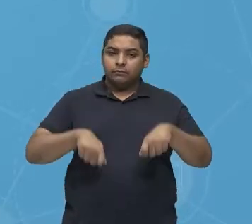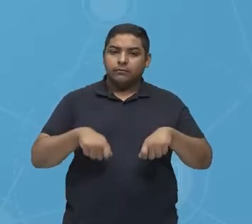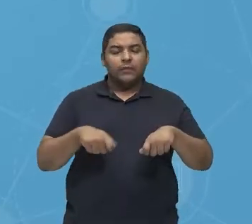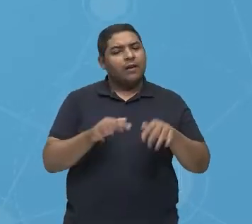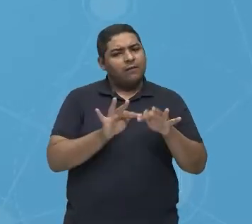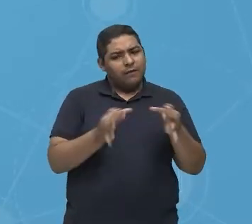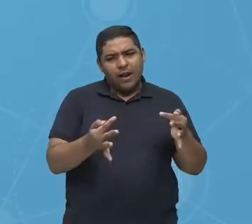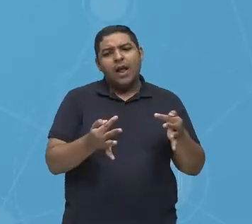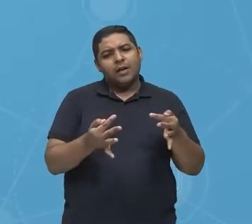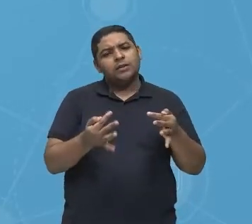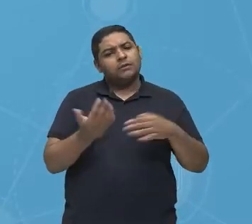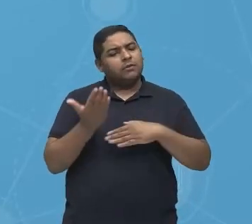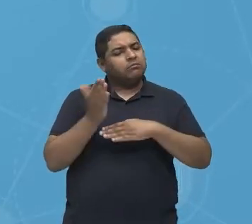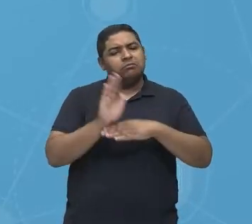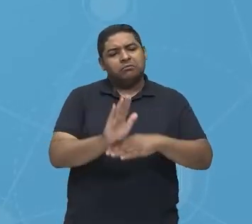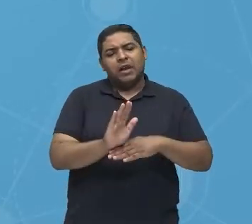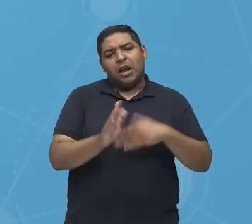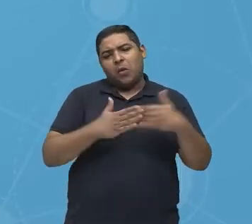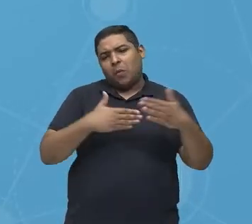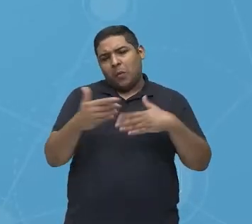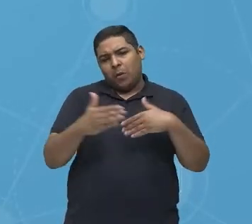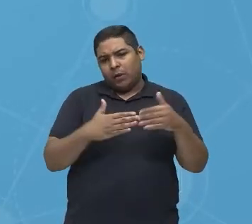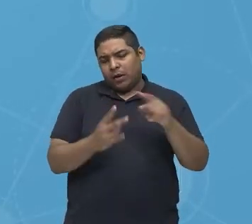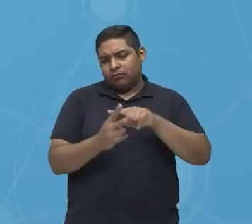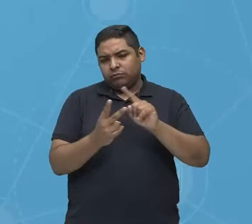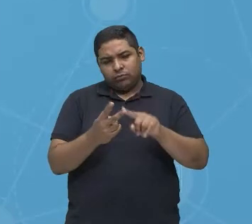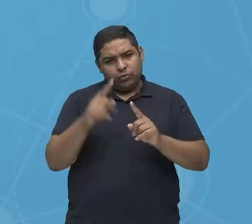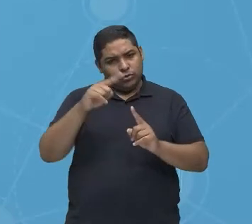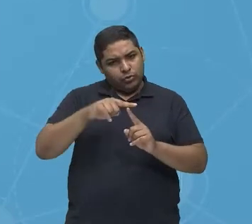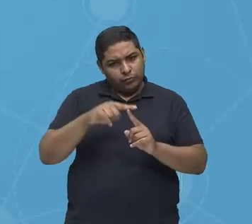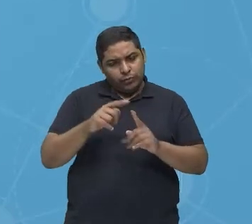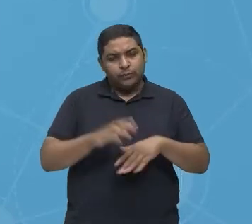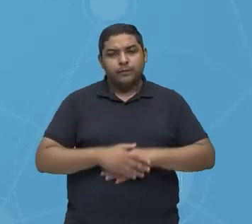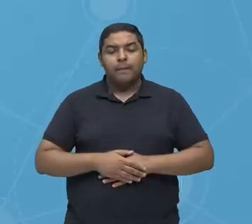ele vai ser auxiliar, ele vai ser verbo principal. Se for uma